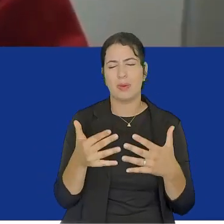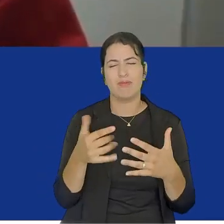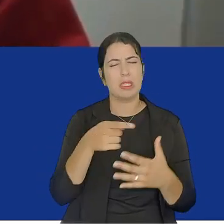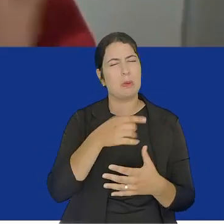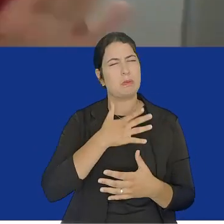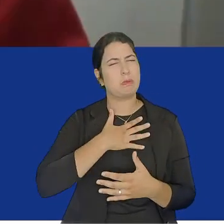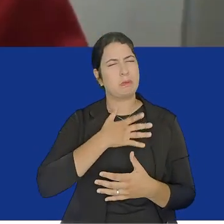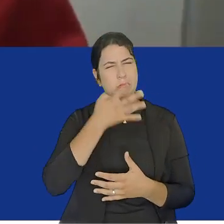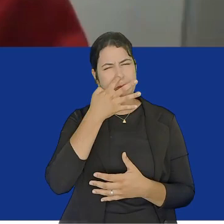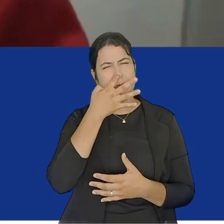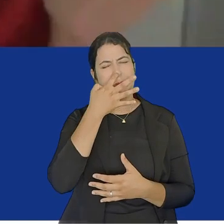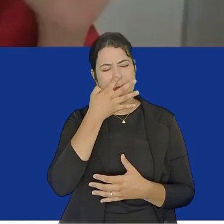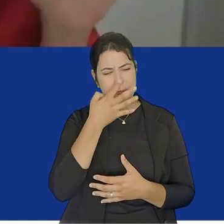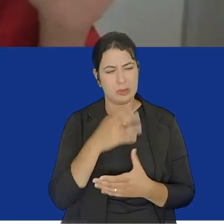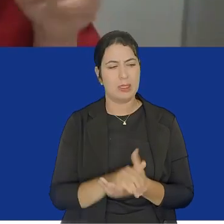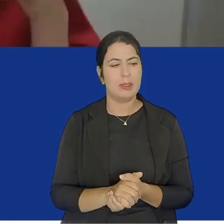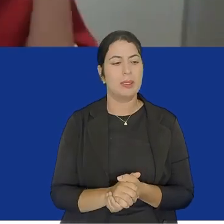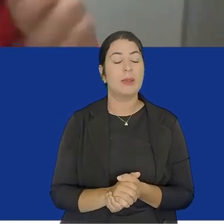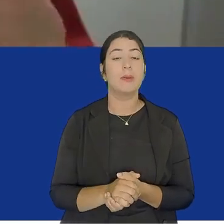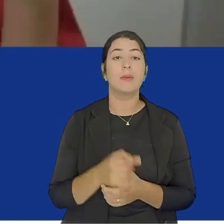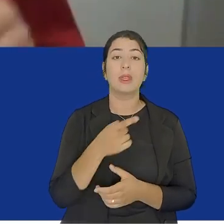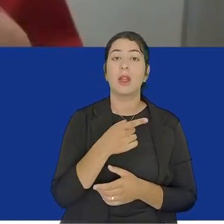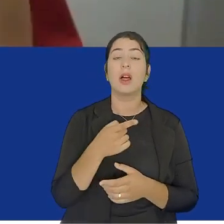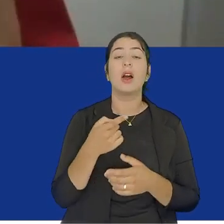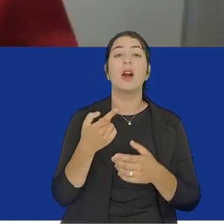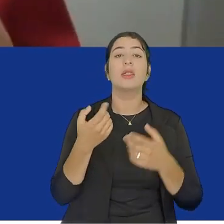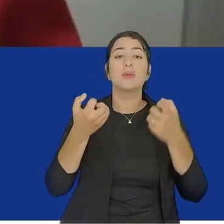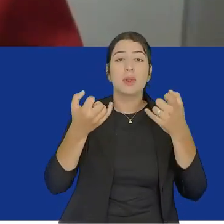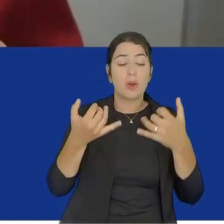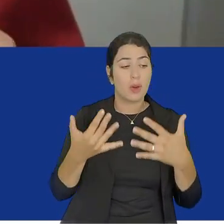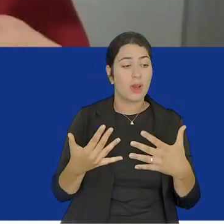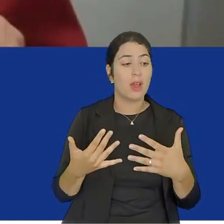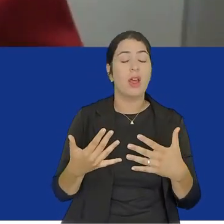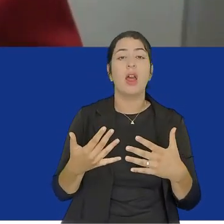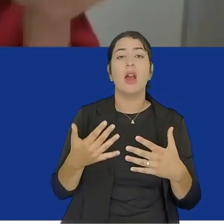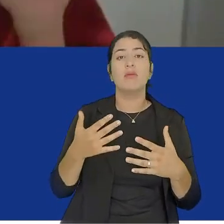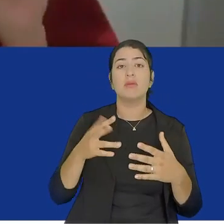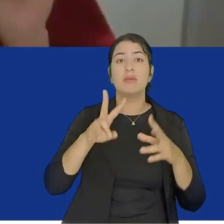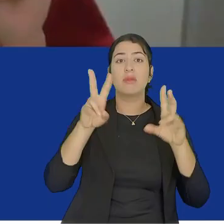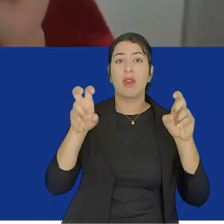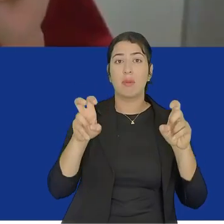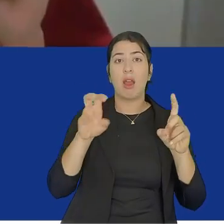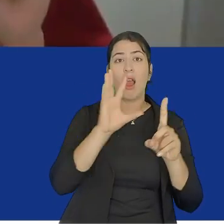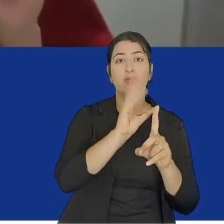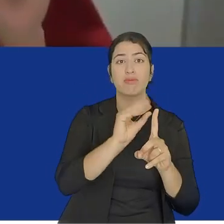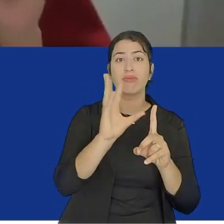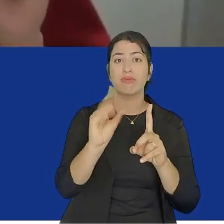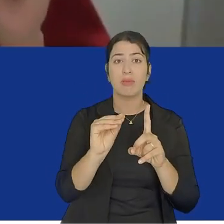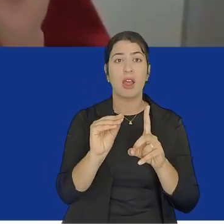interessante, que foi isso que ela trouxe aqui. Ela pode falar assim, o que é assédio isso, o que é assédio aquilo, o que é assédio aquilo. Aí ela falou assim, para simplificar a